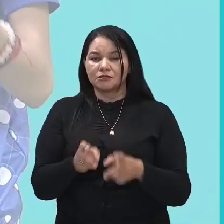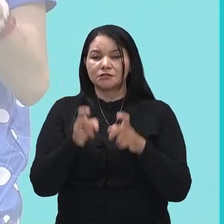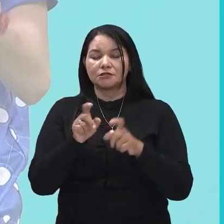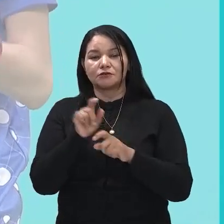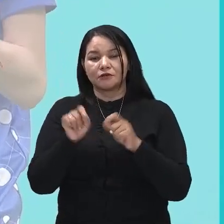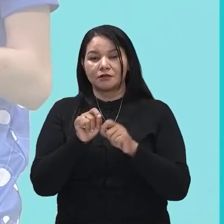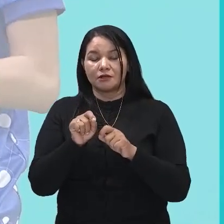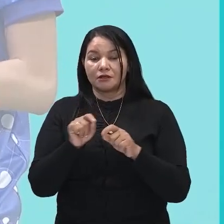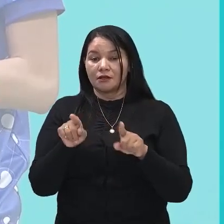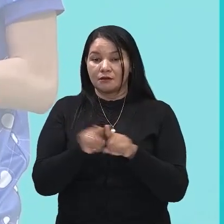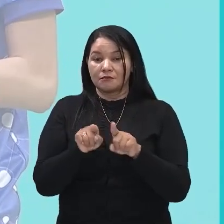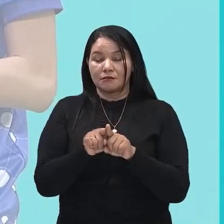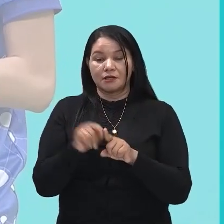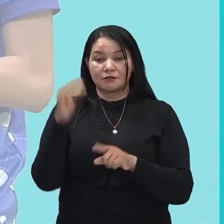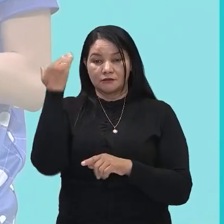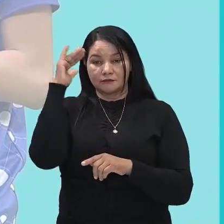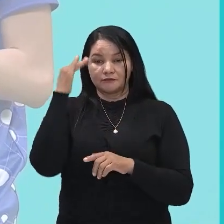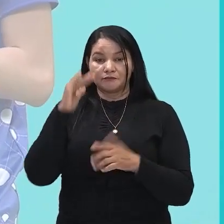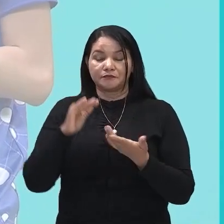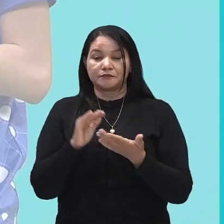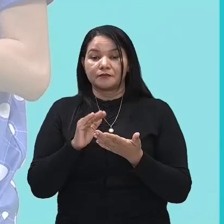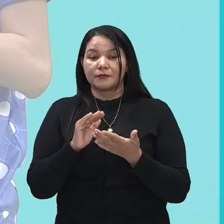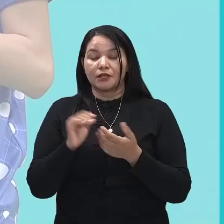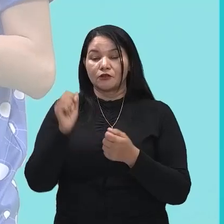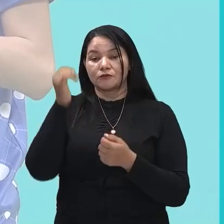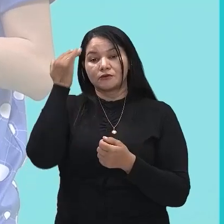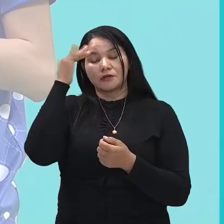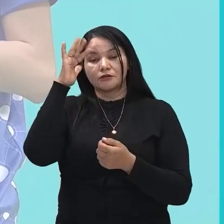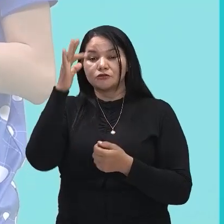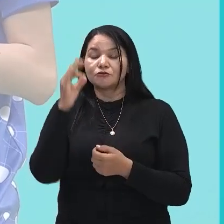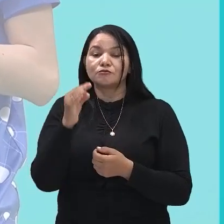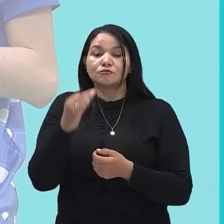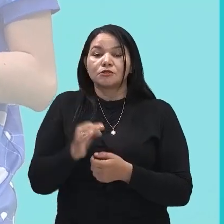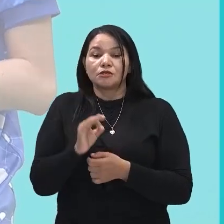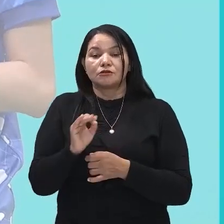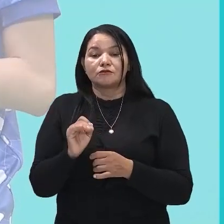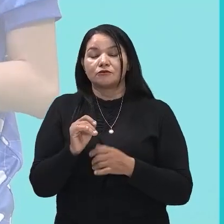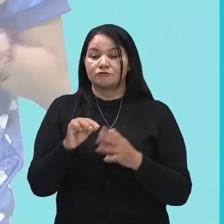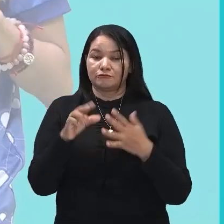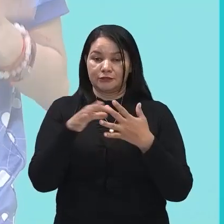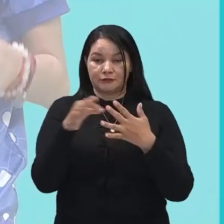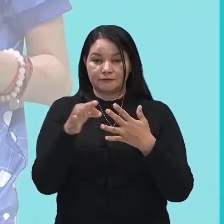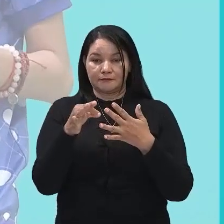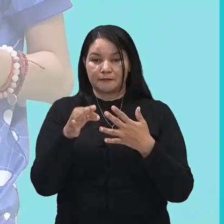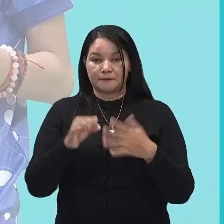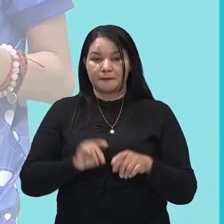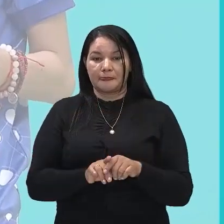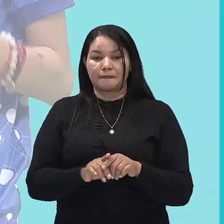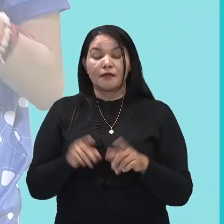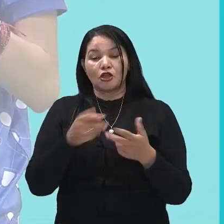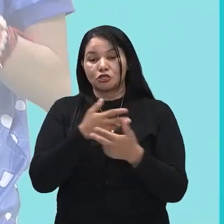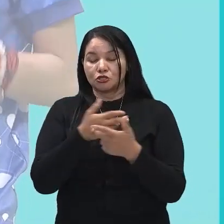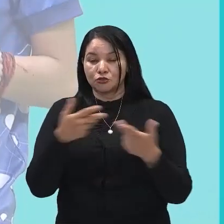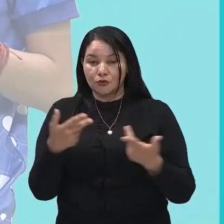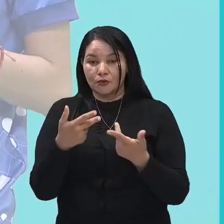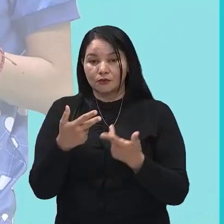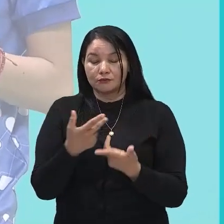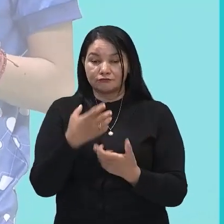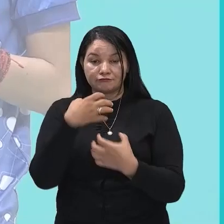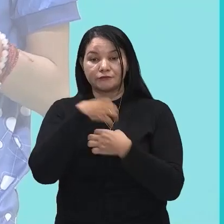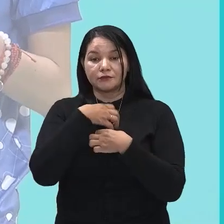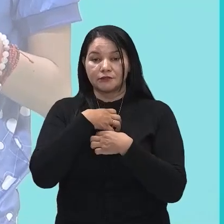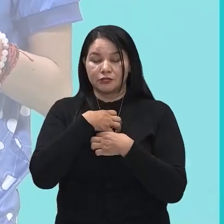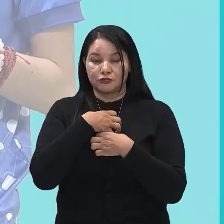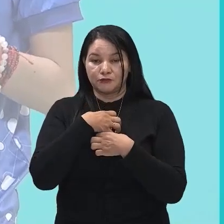a interpretação de um signo? Então, esse é um exemplo de algo que não é palpável. Mas o mesmo